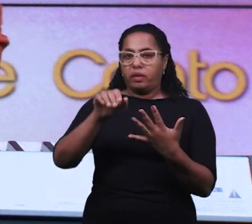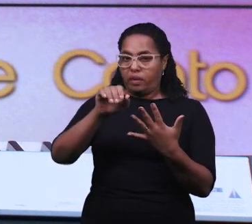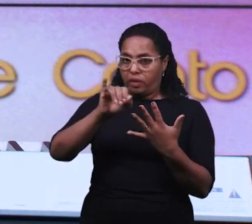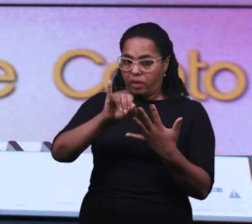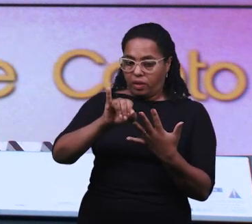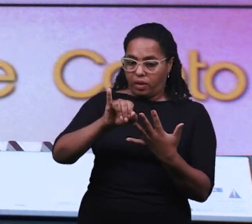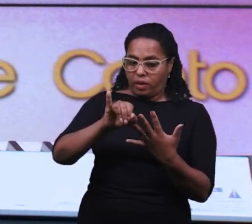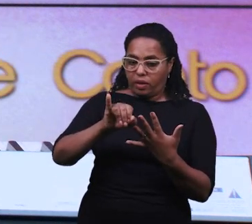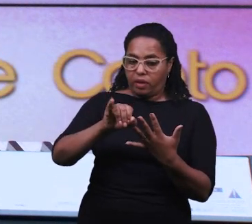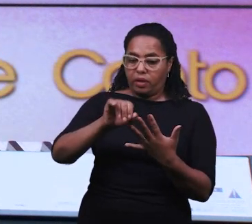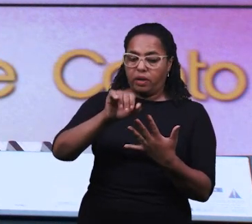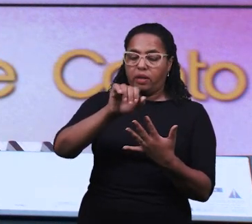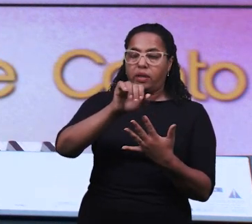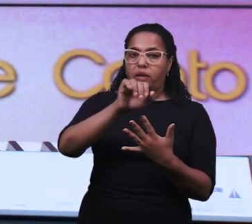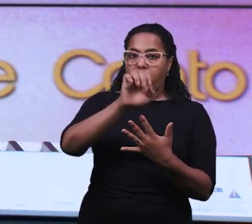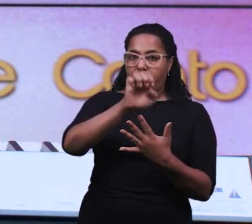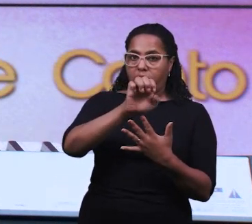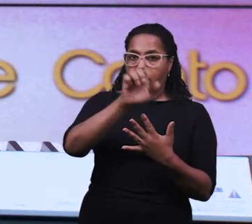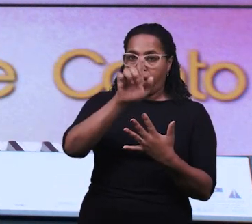A.